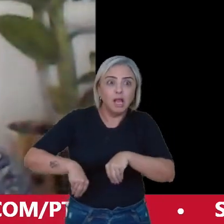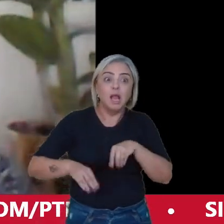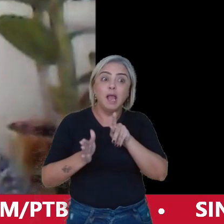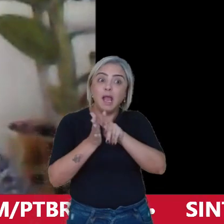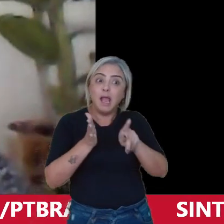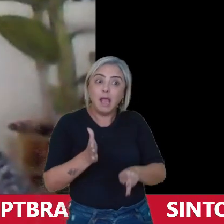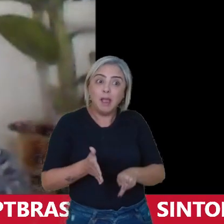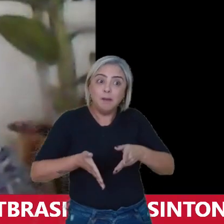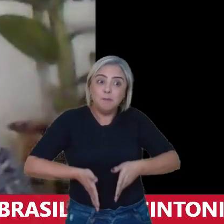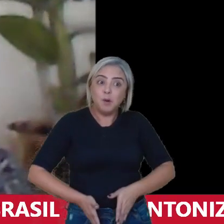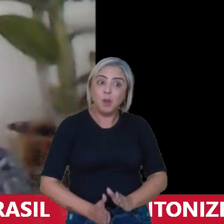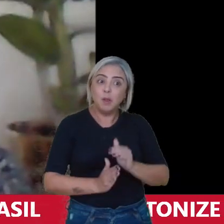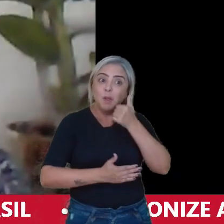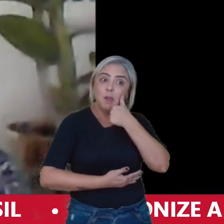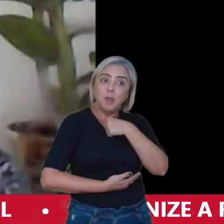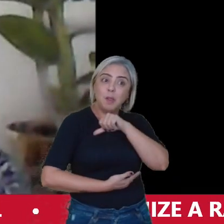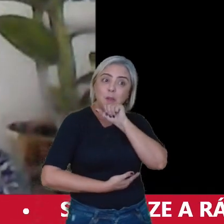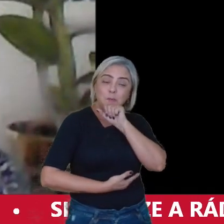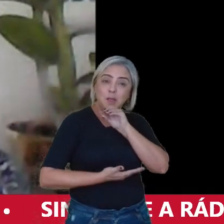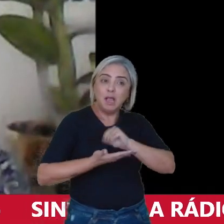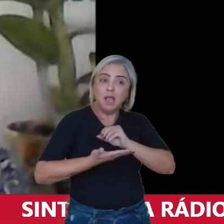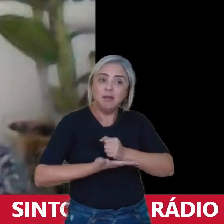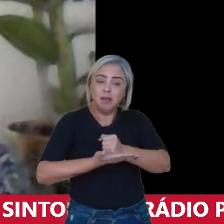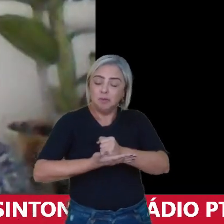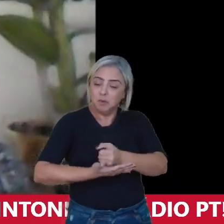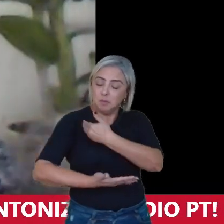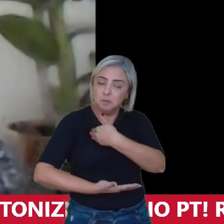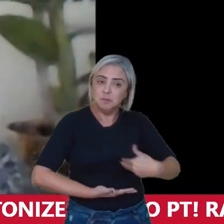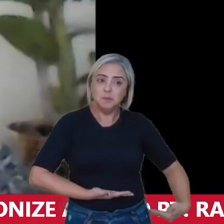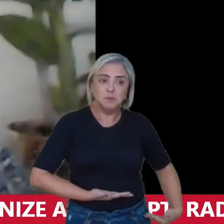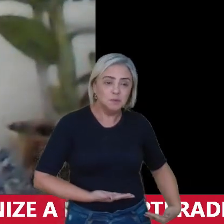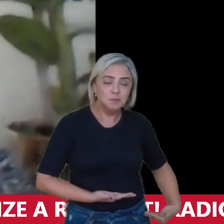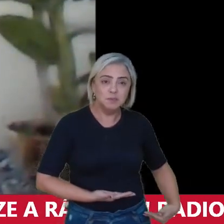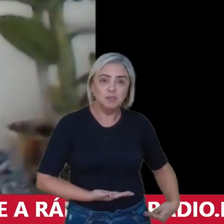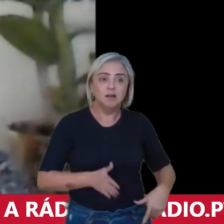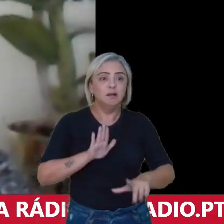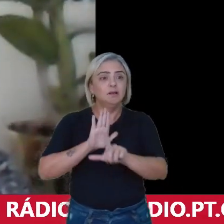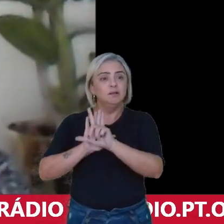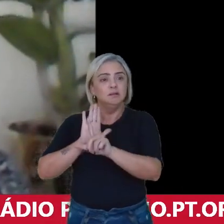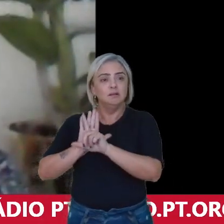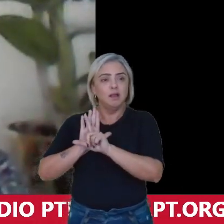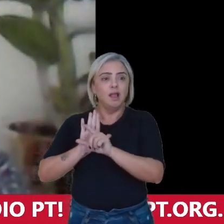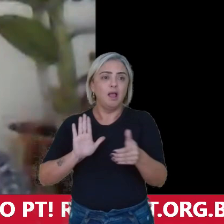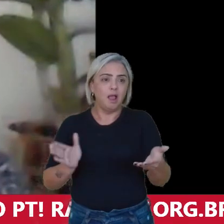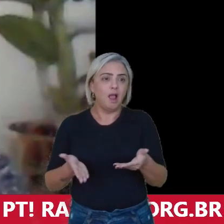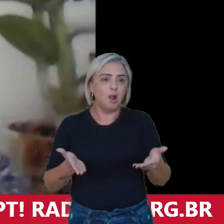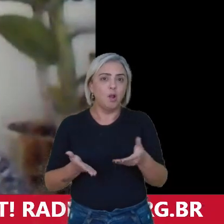própria maternagem, a falta de apoio público, a legislação